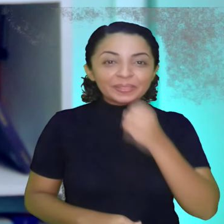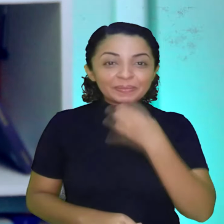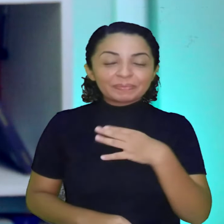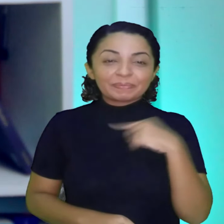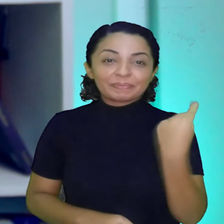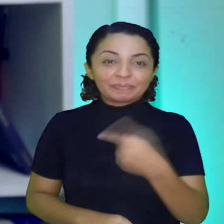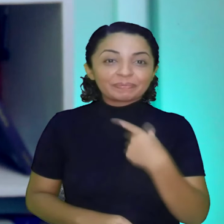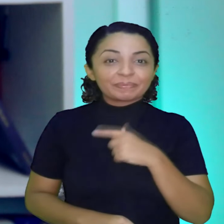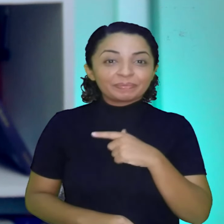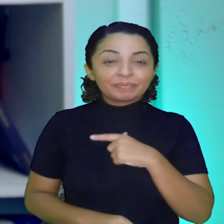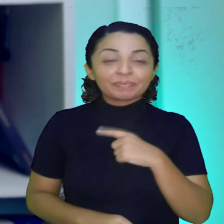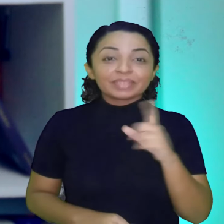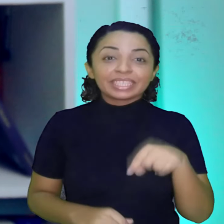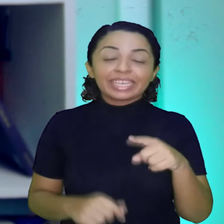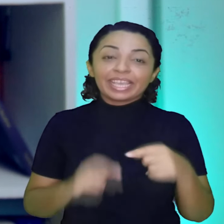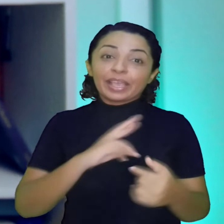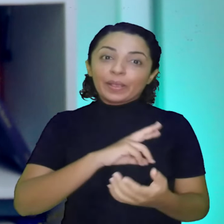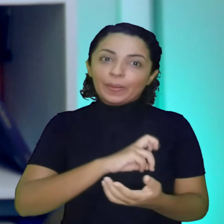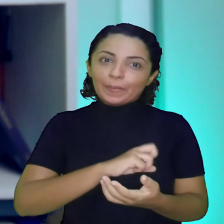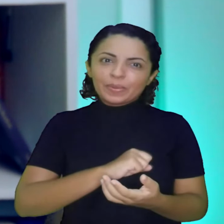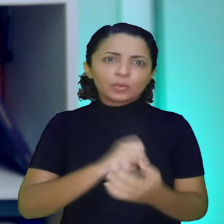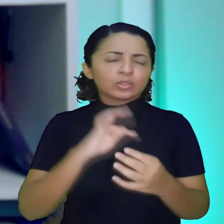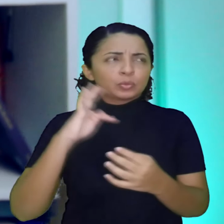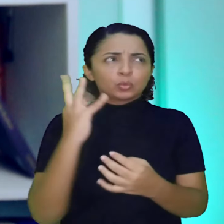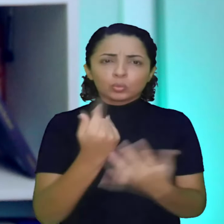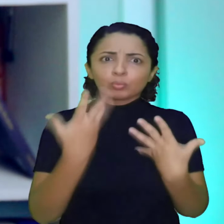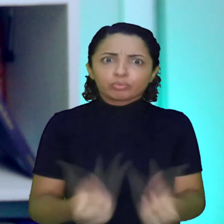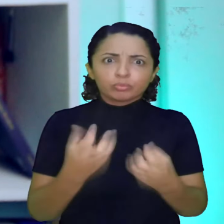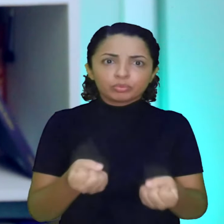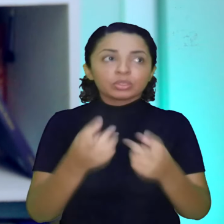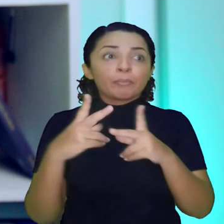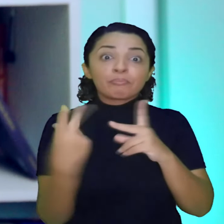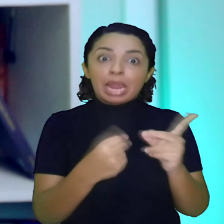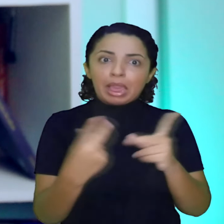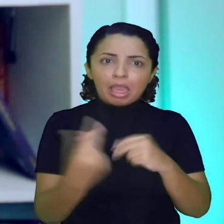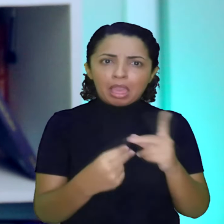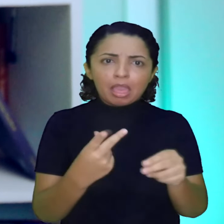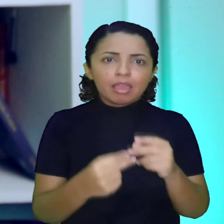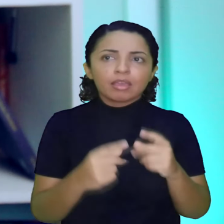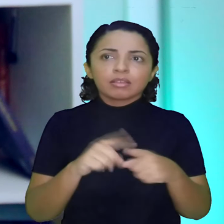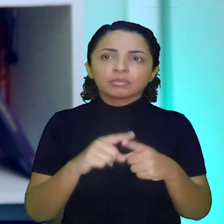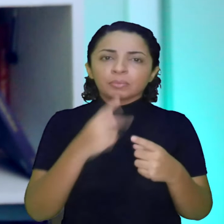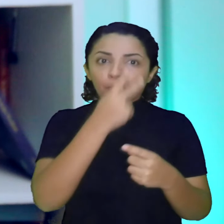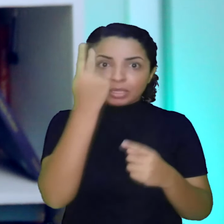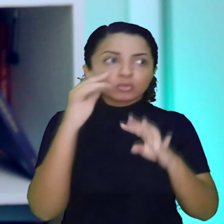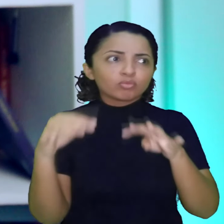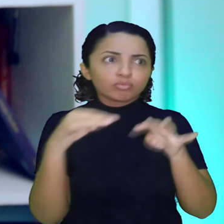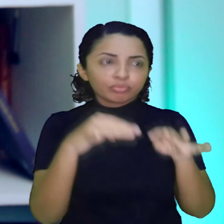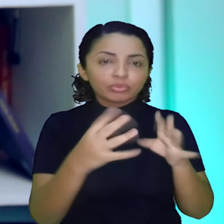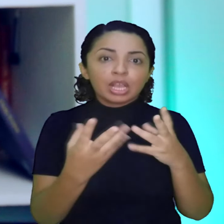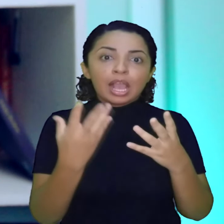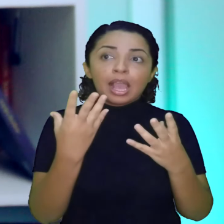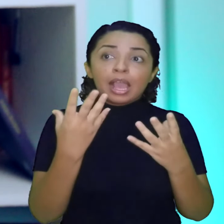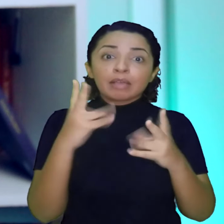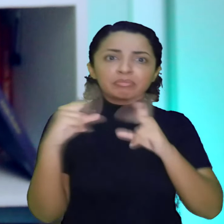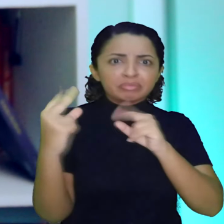temos aqui nesse romance que está aclamadíssimo aí, vencedor de prêmios, muita gente elogiando, muita gente se encantando por ele,